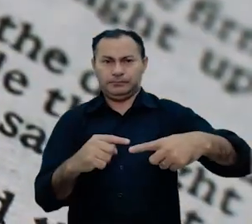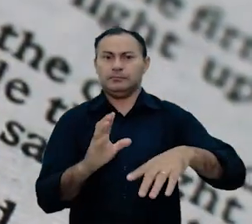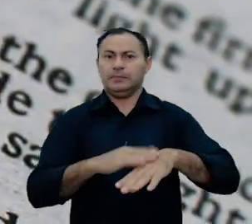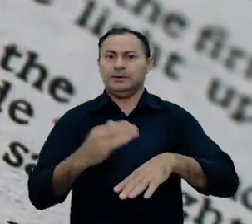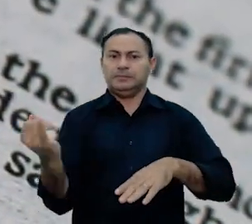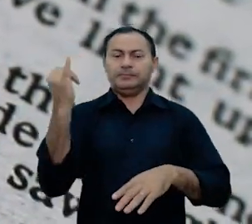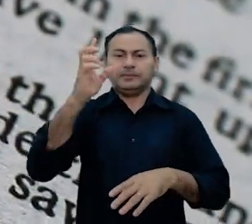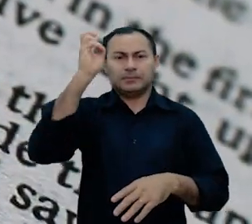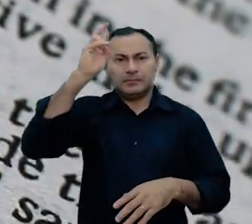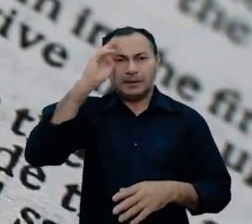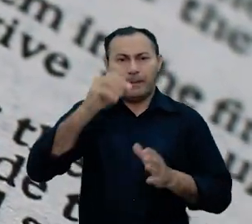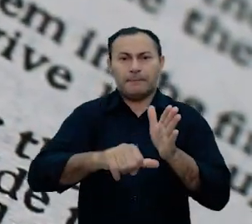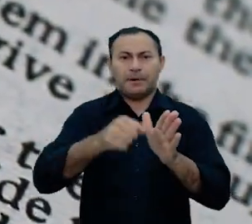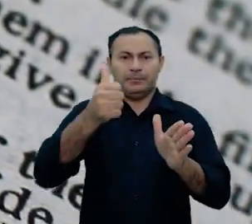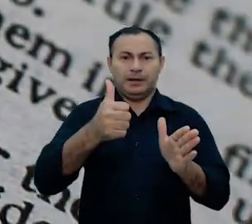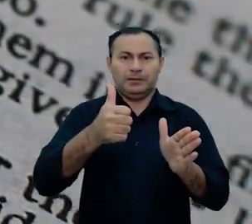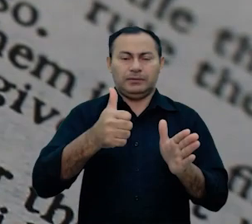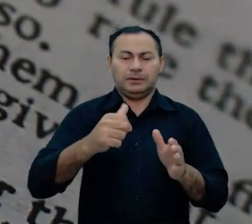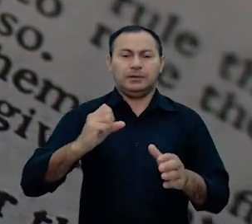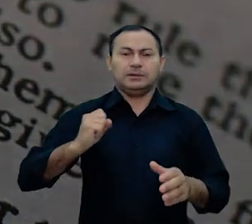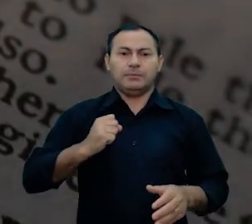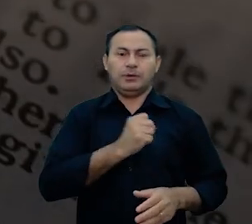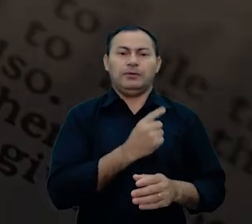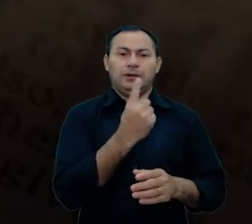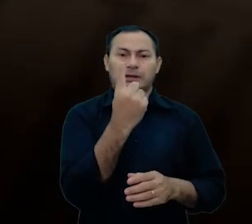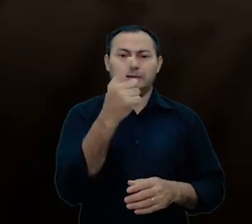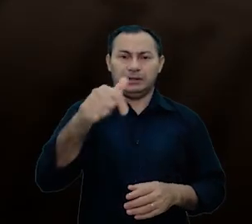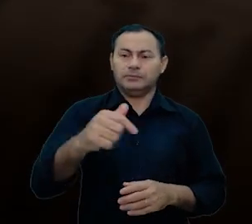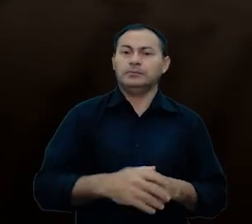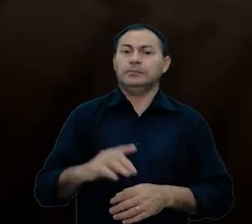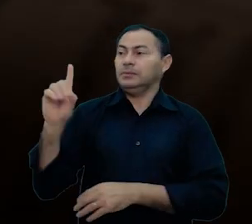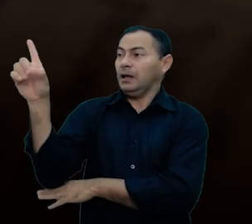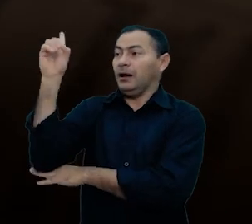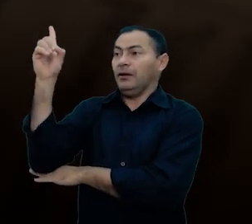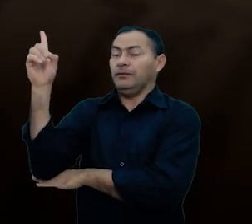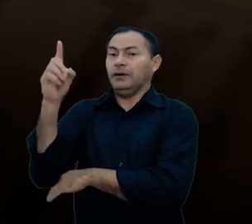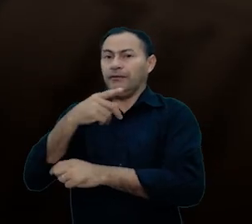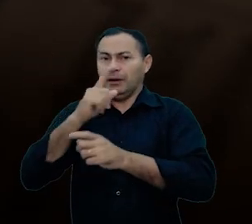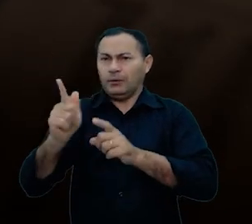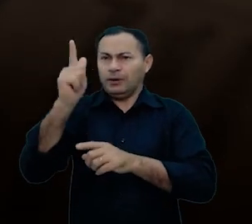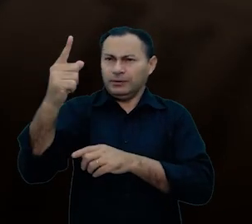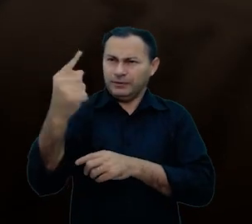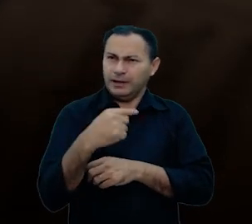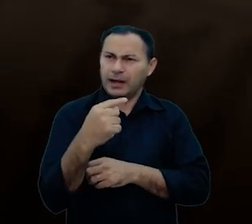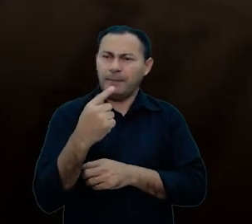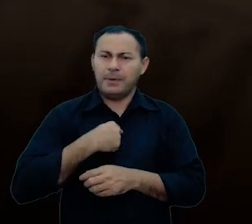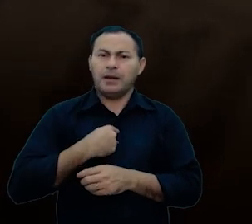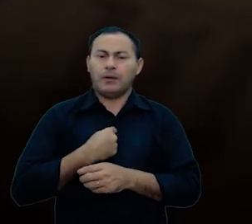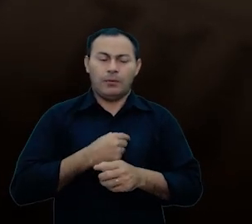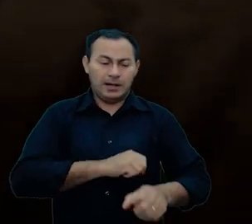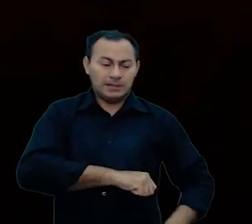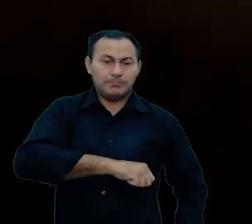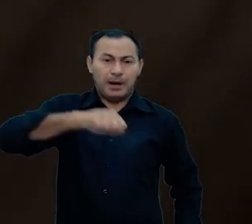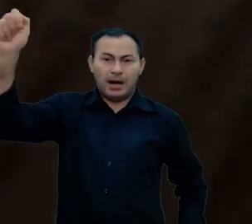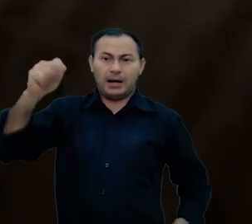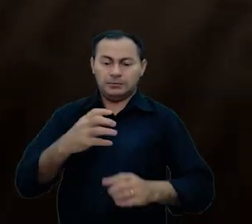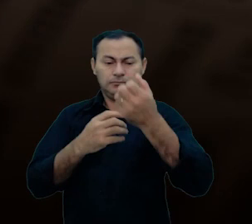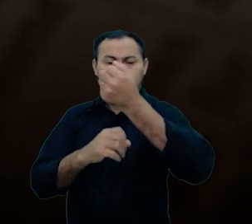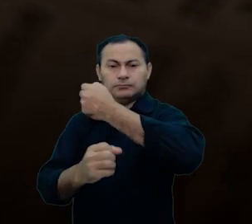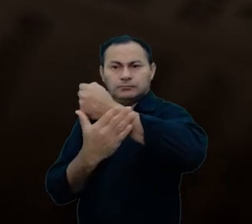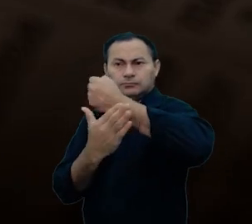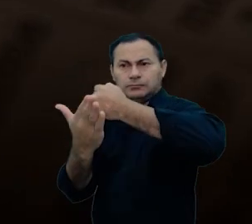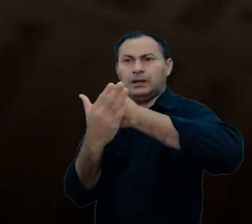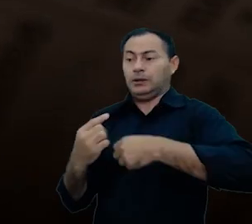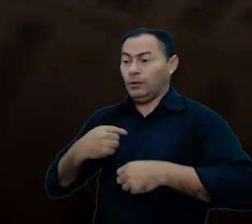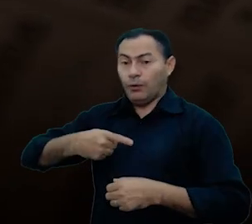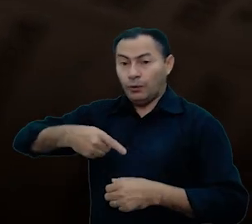mais importantes nessa história de 1 Samuel 17. Davi disse ao Golias, tu vens a mim com espadas, com lança e com escudo, mas eu vou contra ti em nome